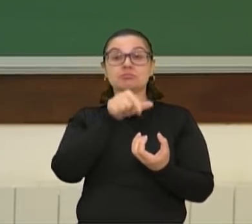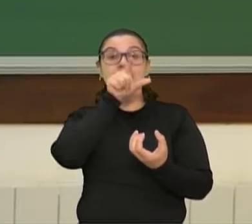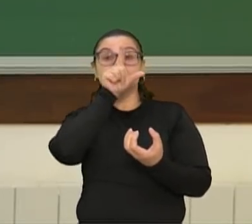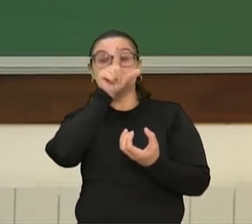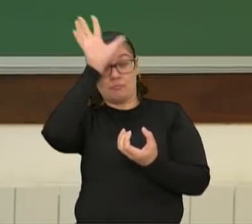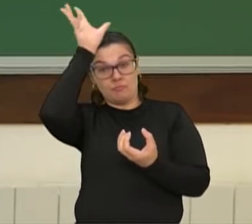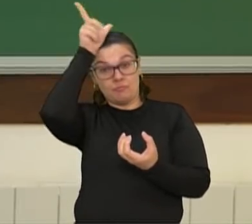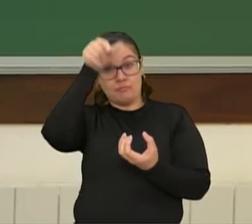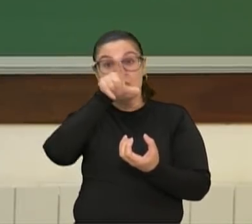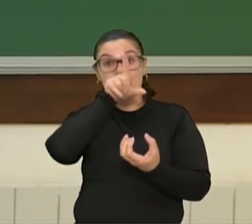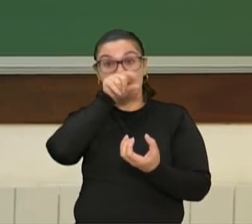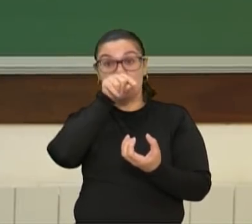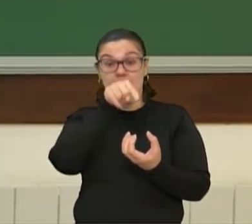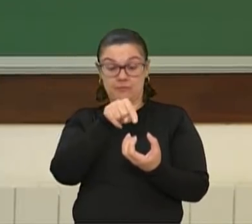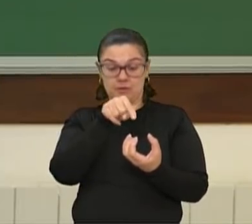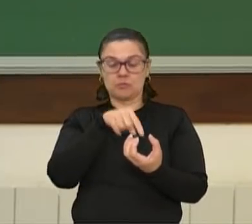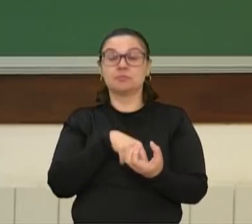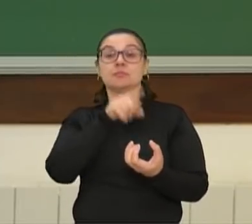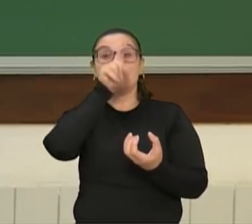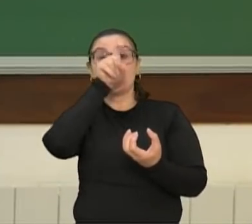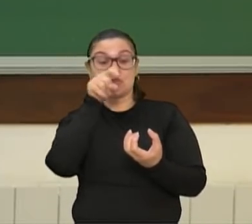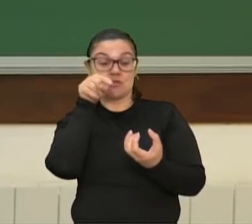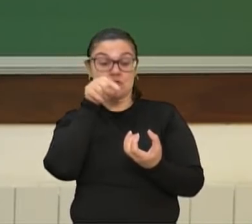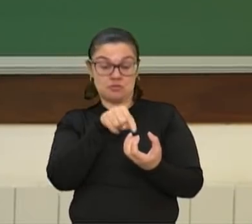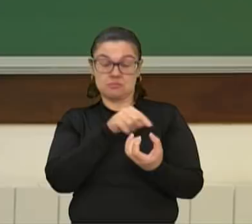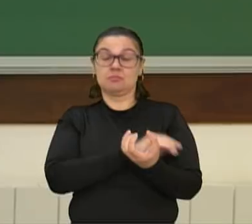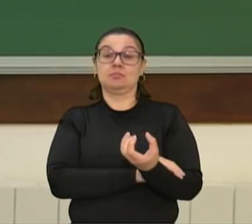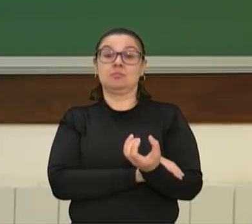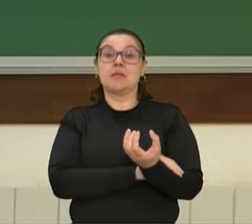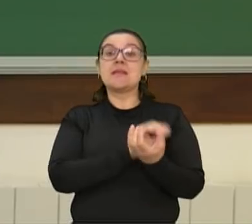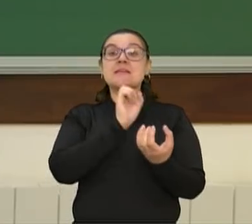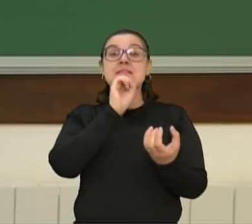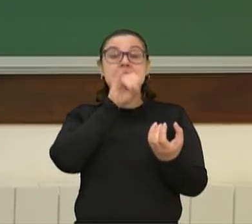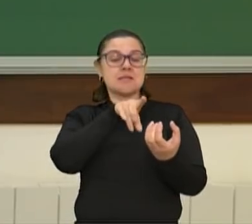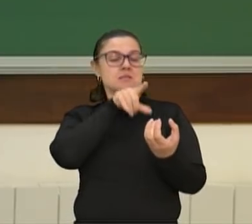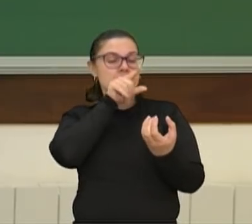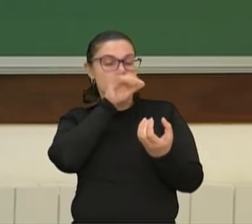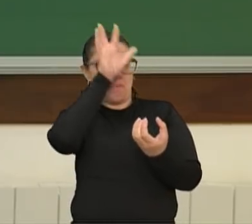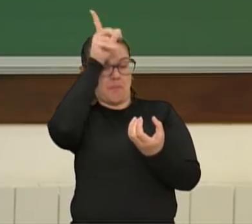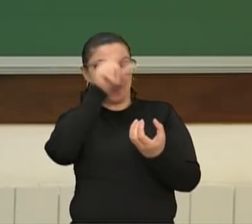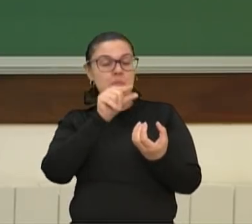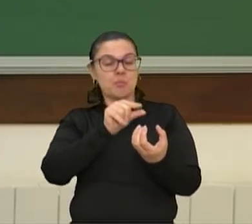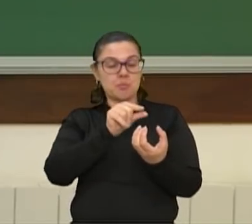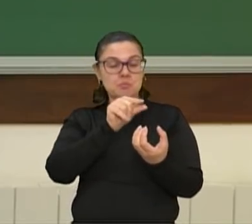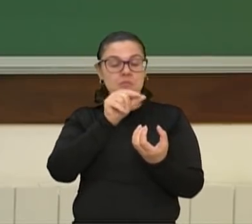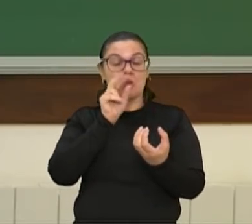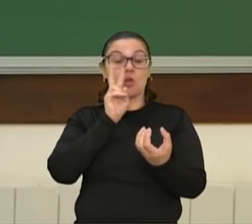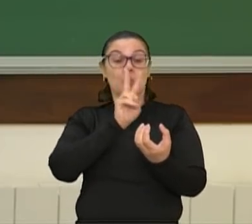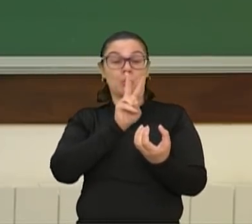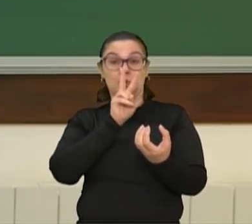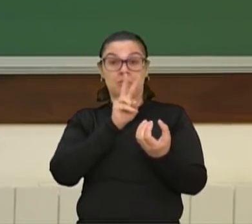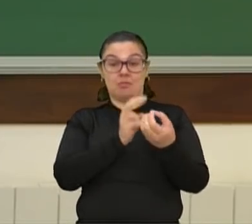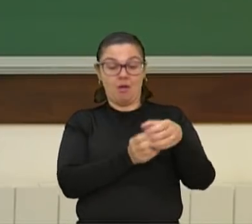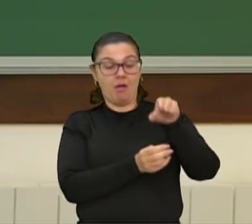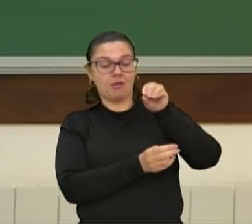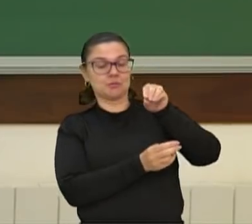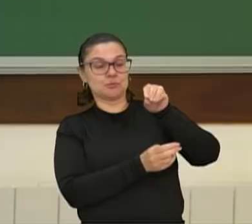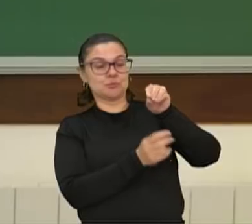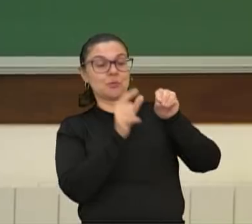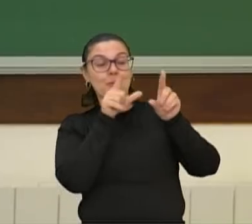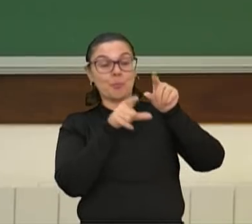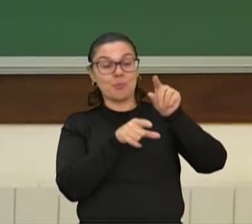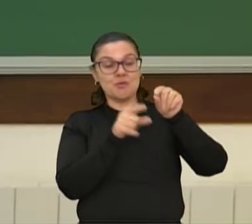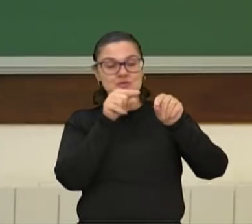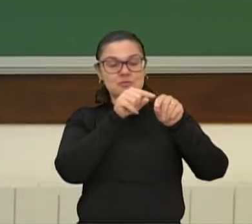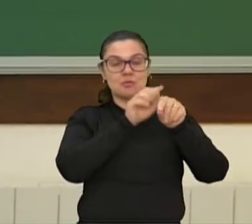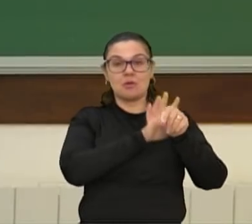pintinho. Esse pintinho já é um ser em si mesmo. Mas se esse pintinho for devidamente cuidado, ele pode